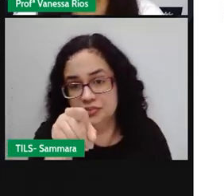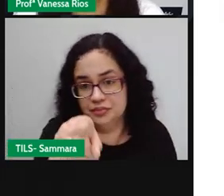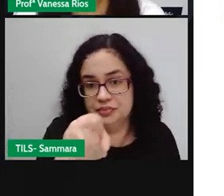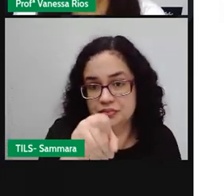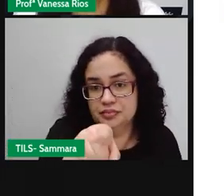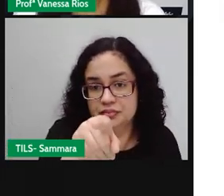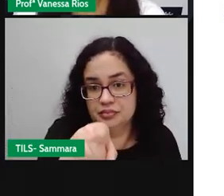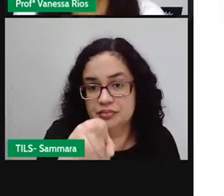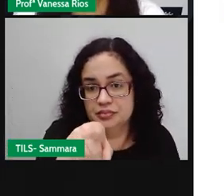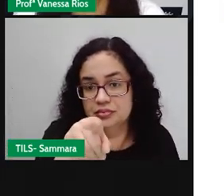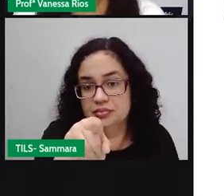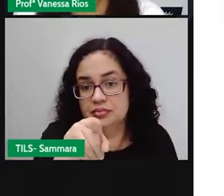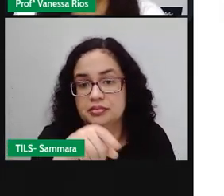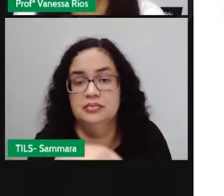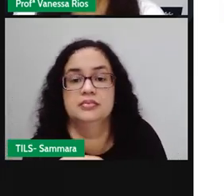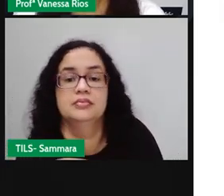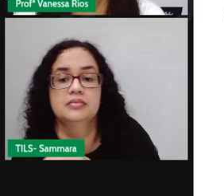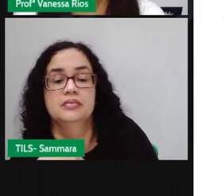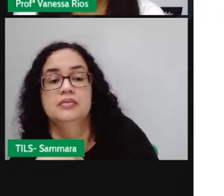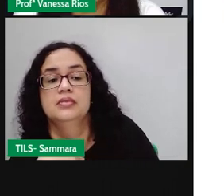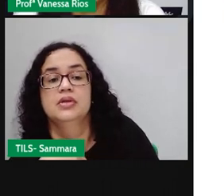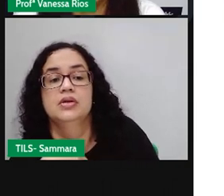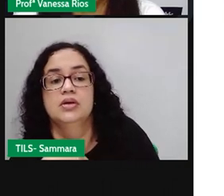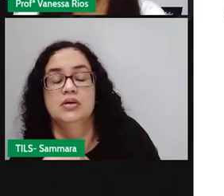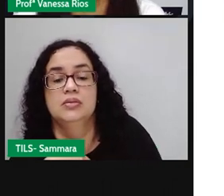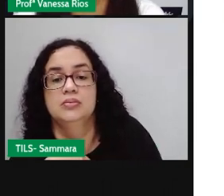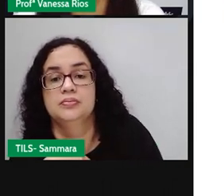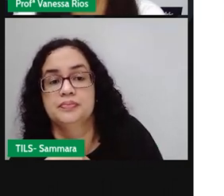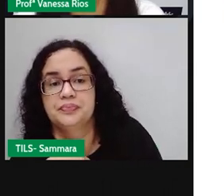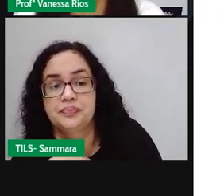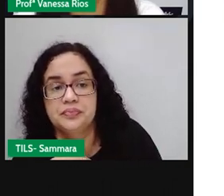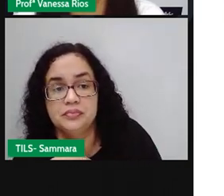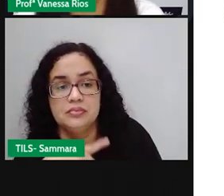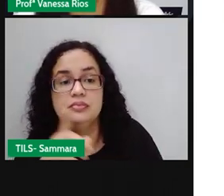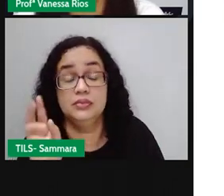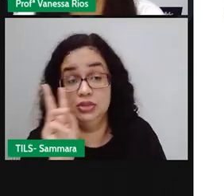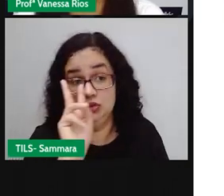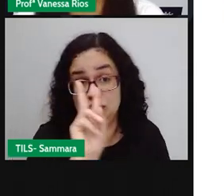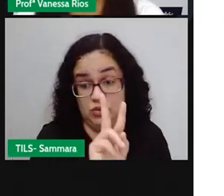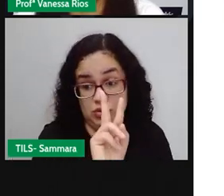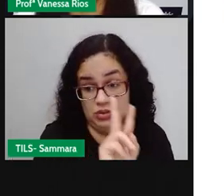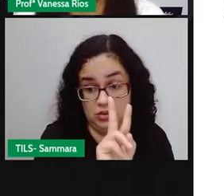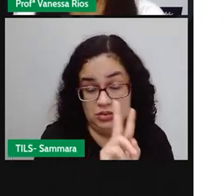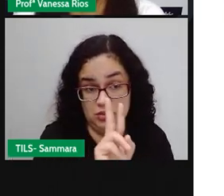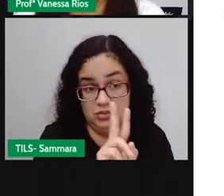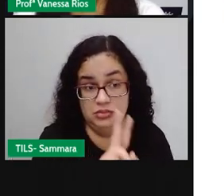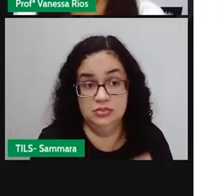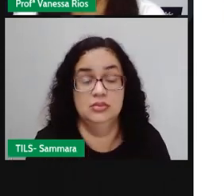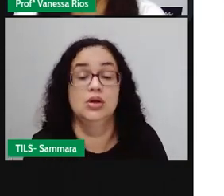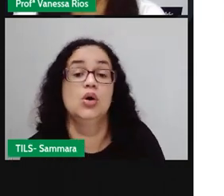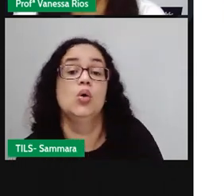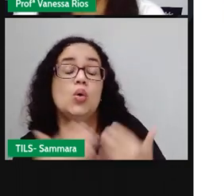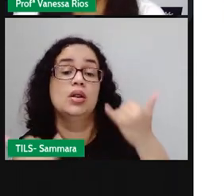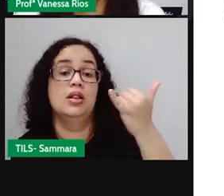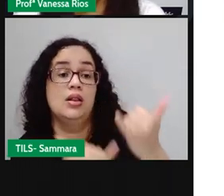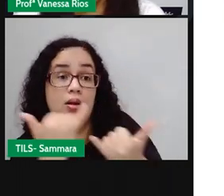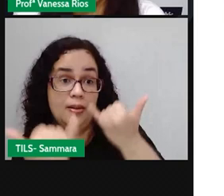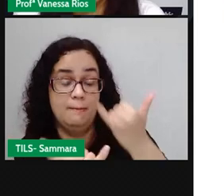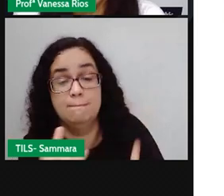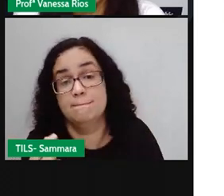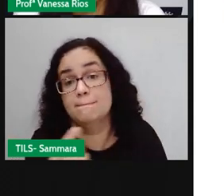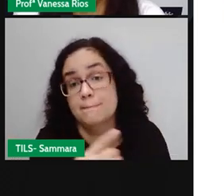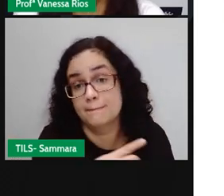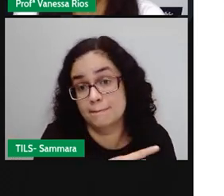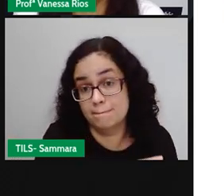ó. Que é o selo colocado pelo Inmetro, né? É um selo de segurança. Quando o brinquedo possui